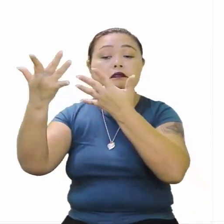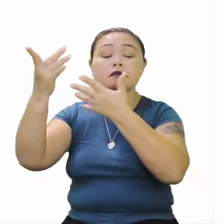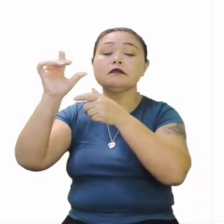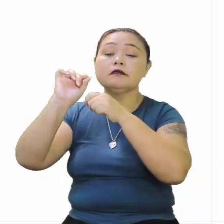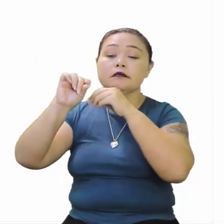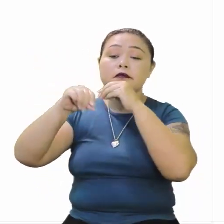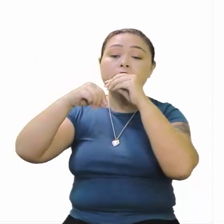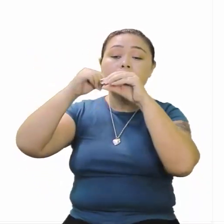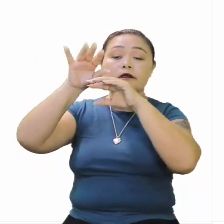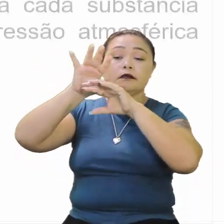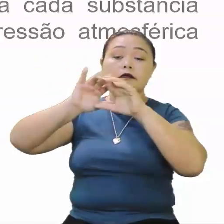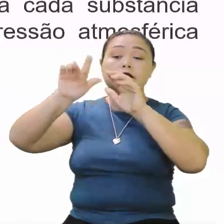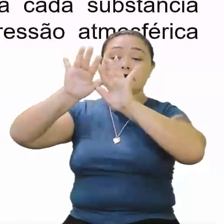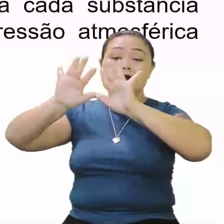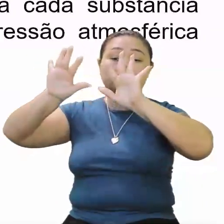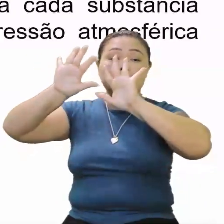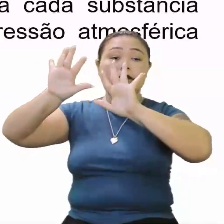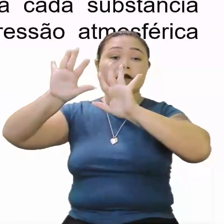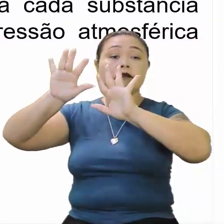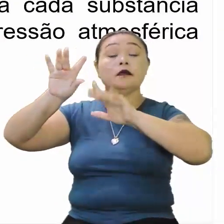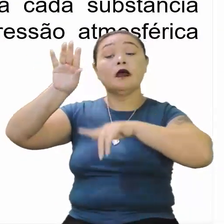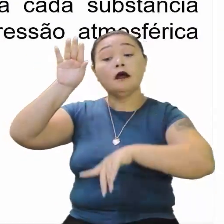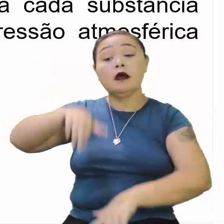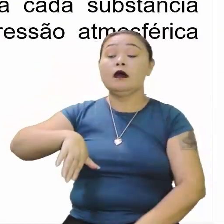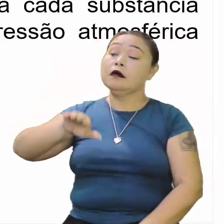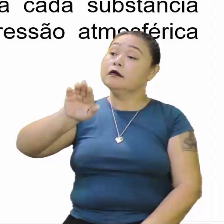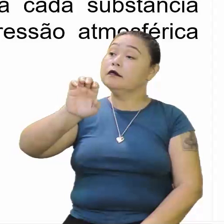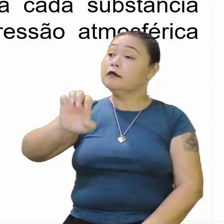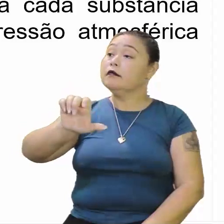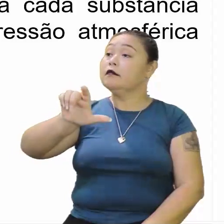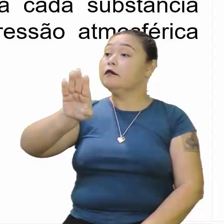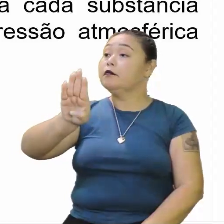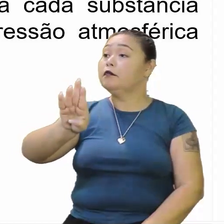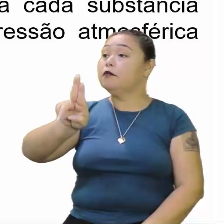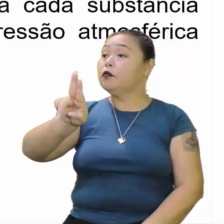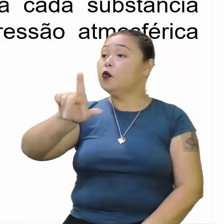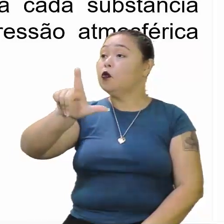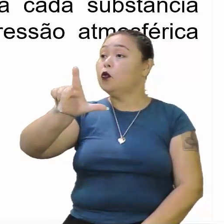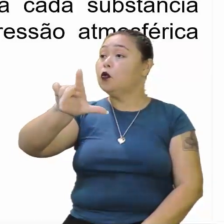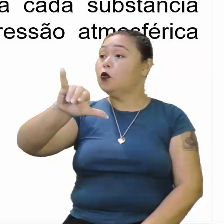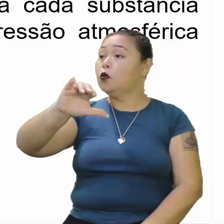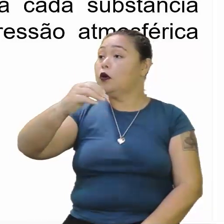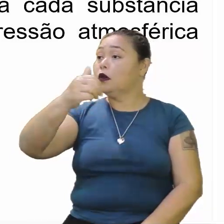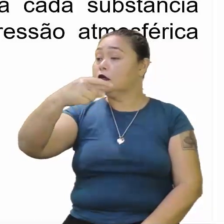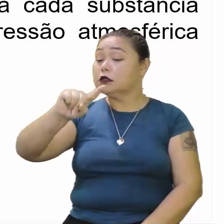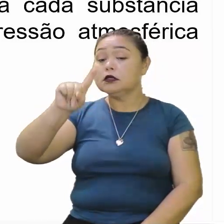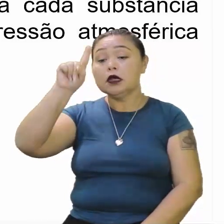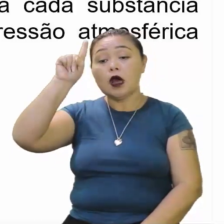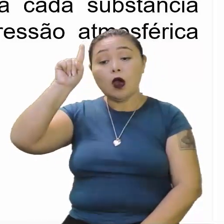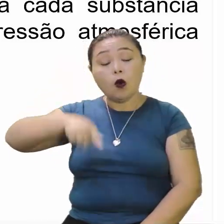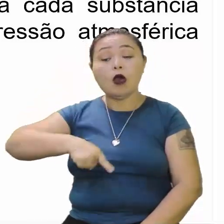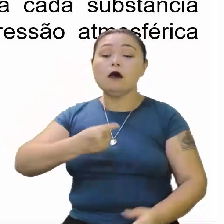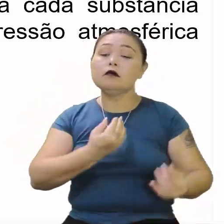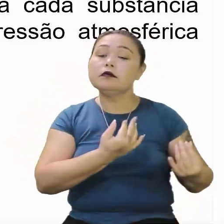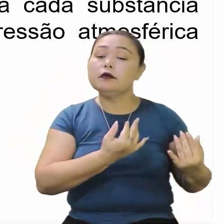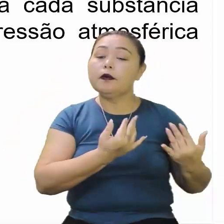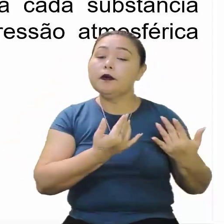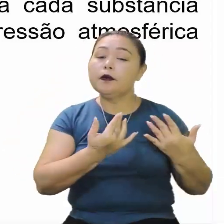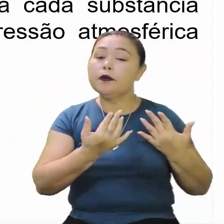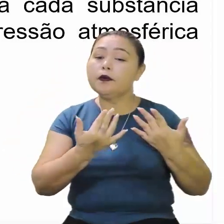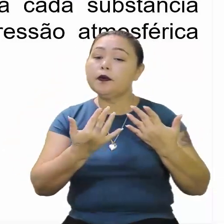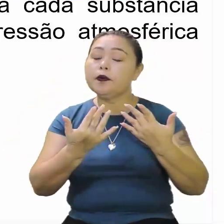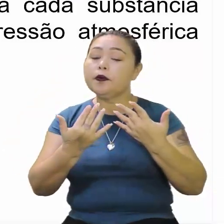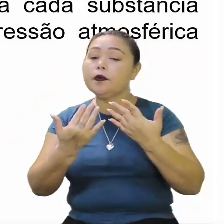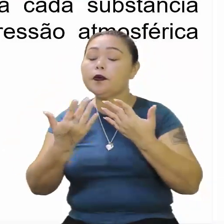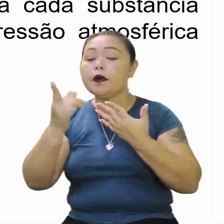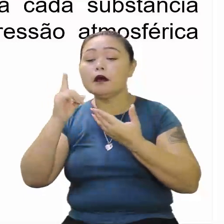estado gasoso. Já a ebulição é uma vaporização que